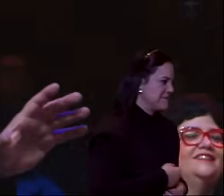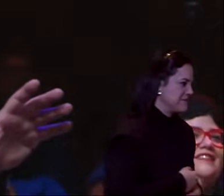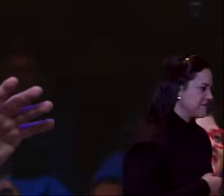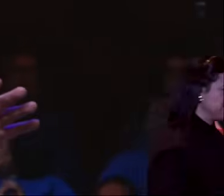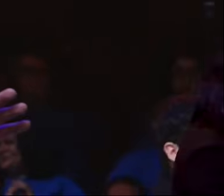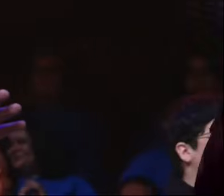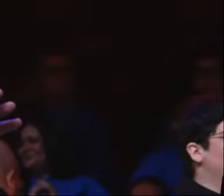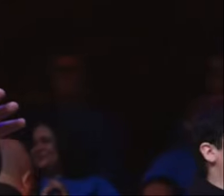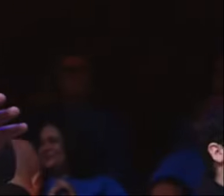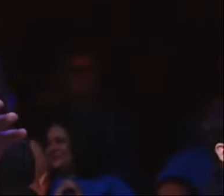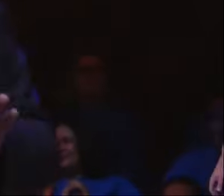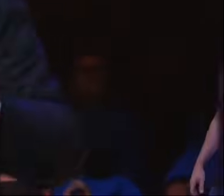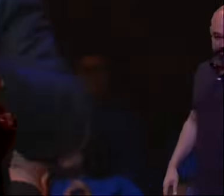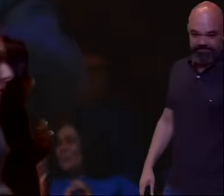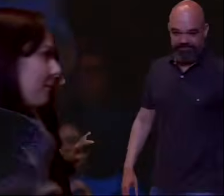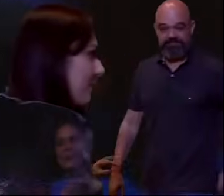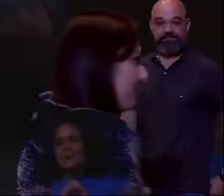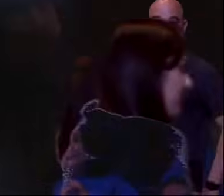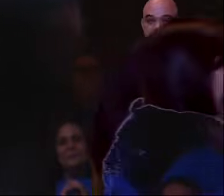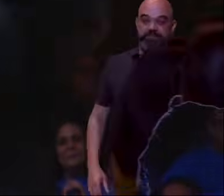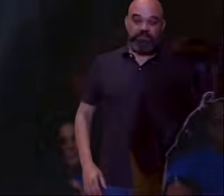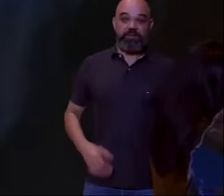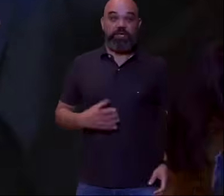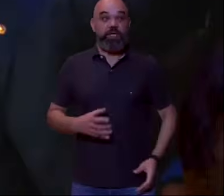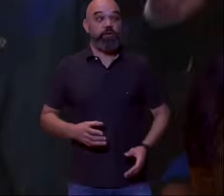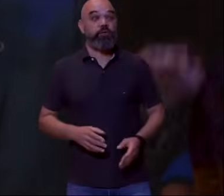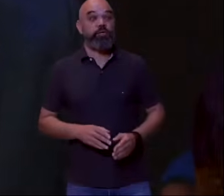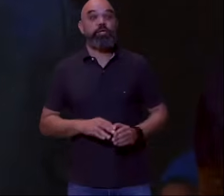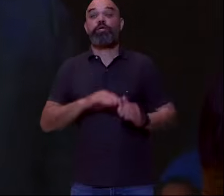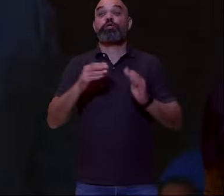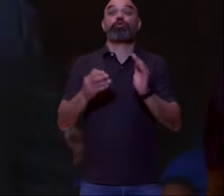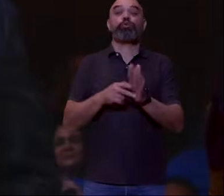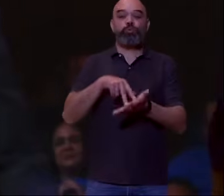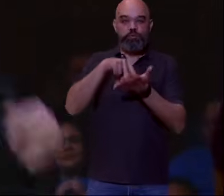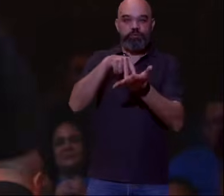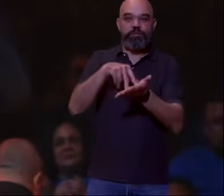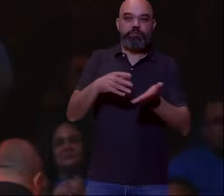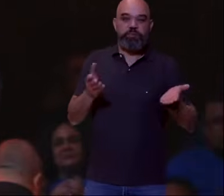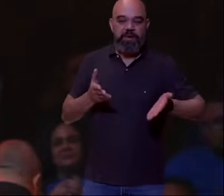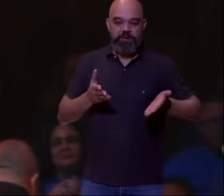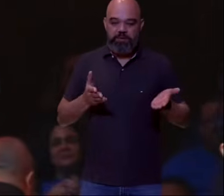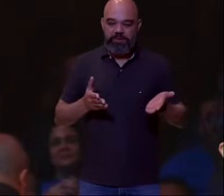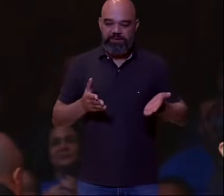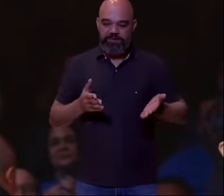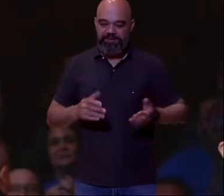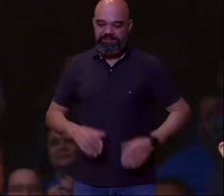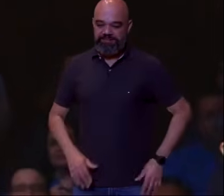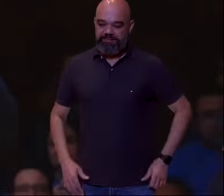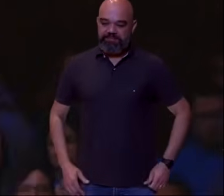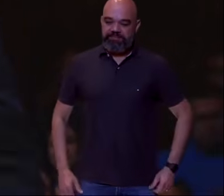celebração da ceia. Eu queria que todos que estão aqui ficassem de pé agora.